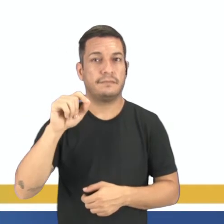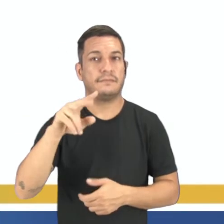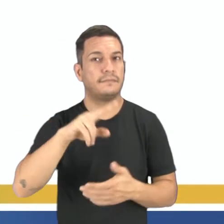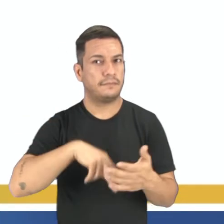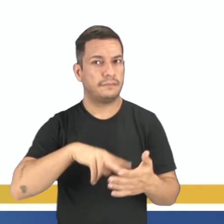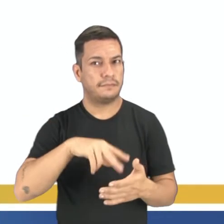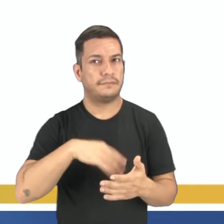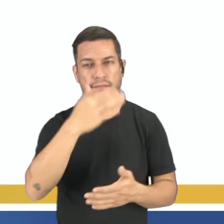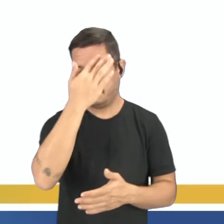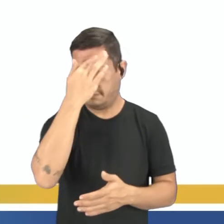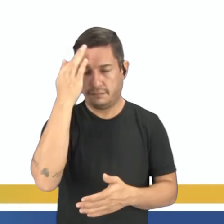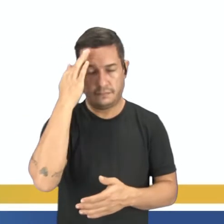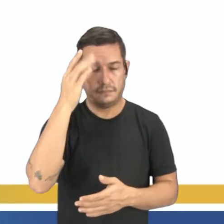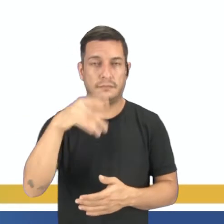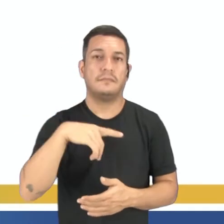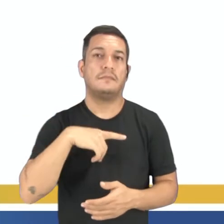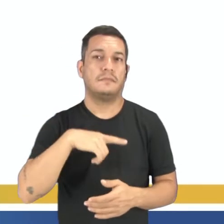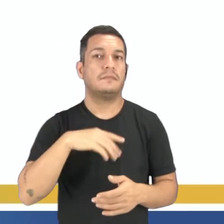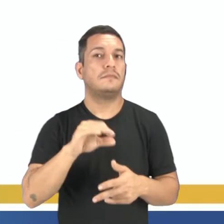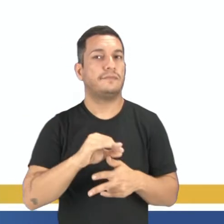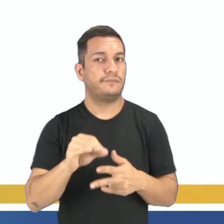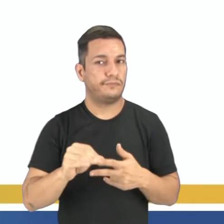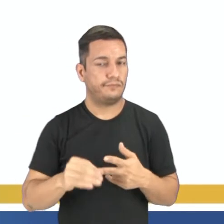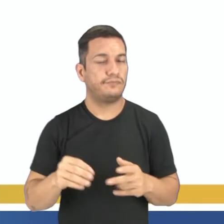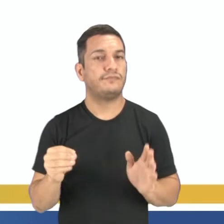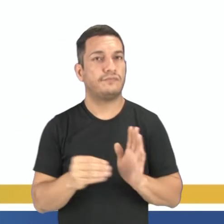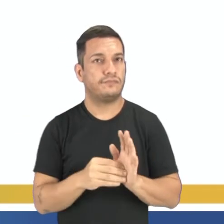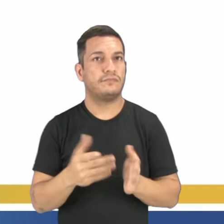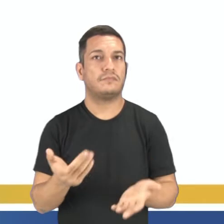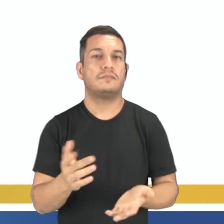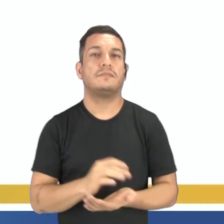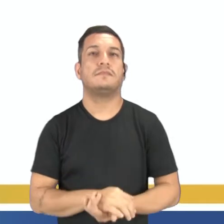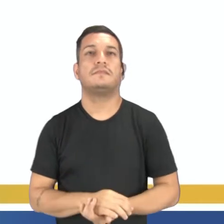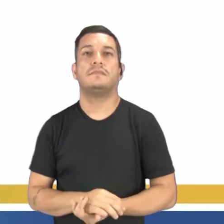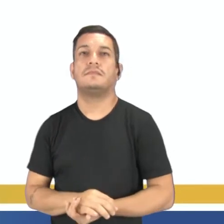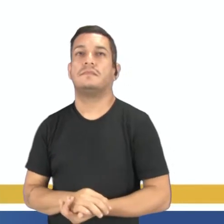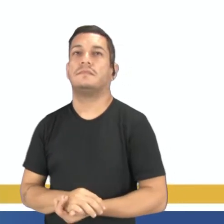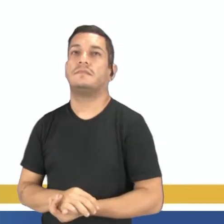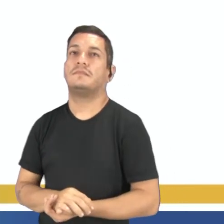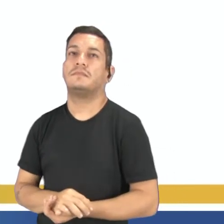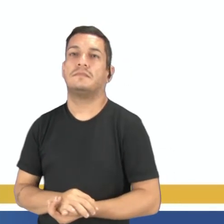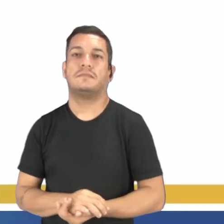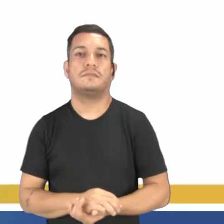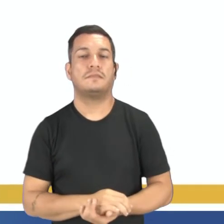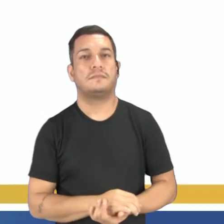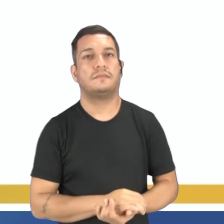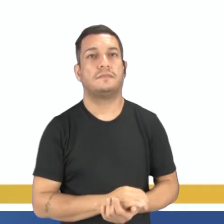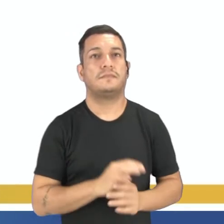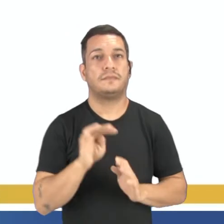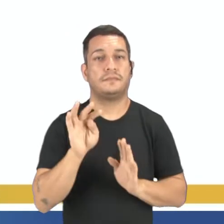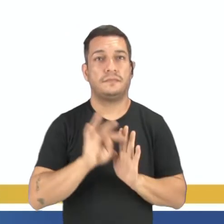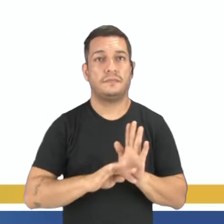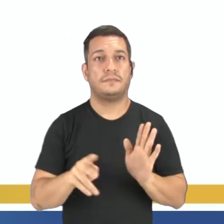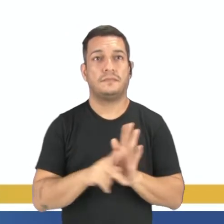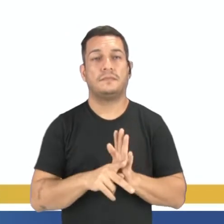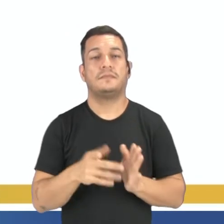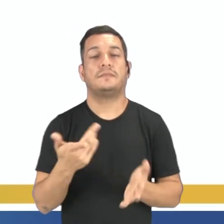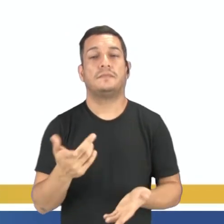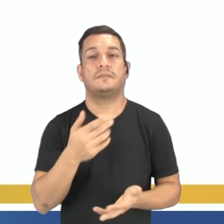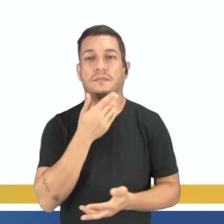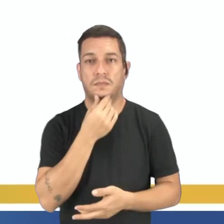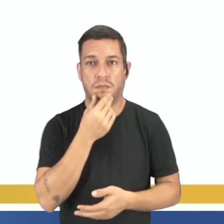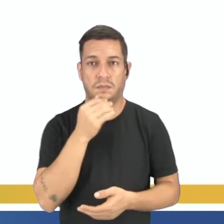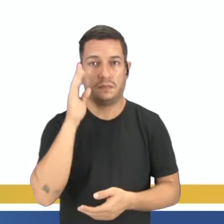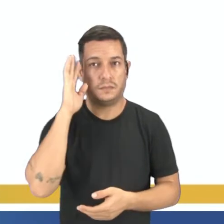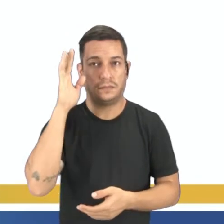leiam, e a filosofia moderna cai muito do início, vocês têm que saber isso, tá? Aí esse é um texto próprio do Descartes, né, quando